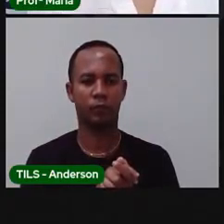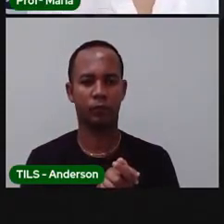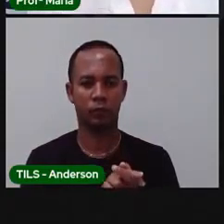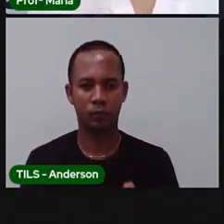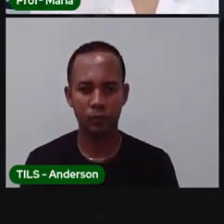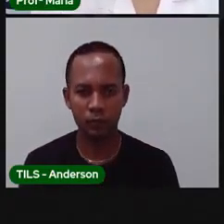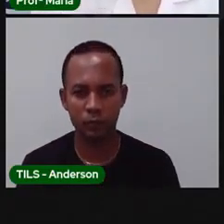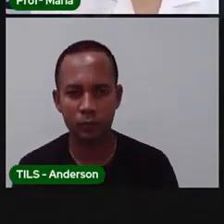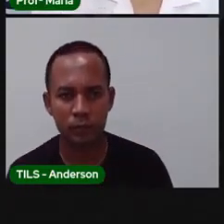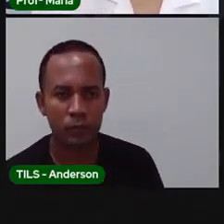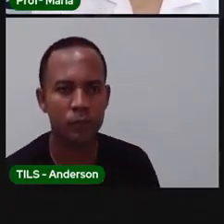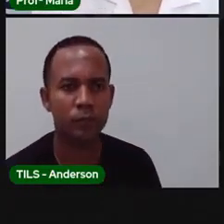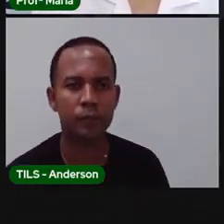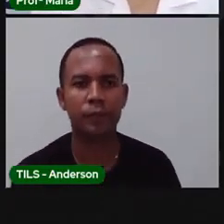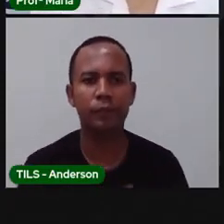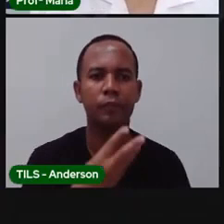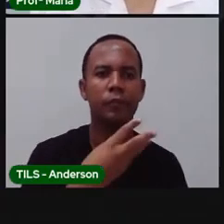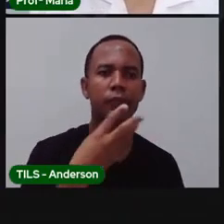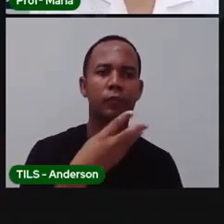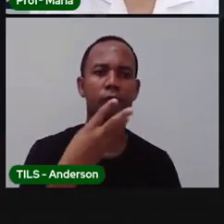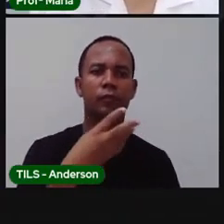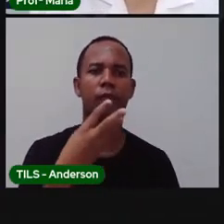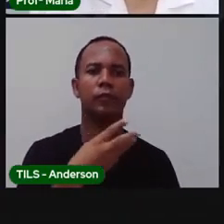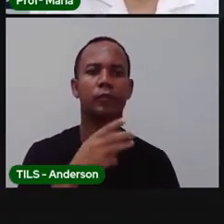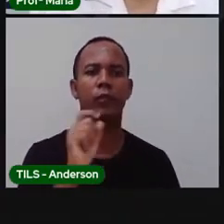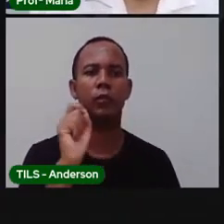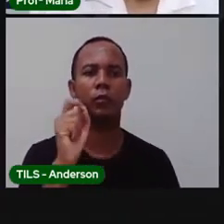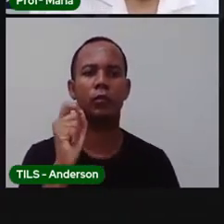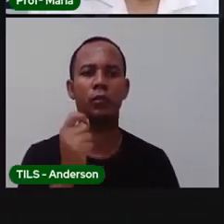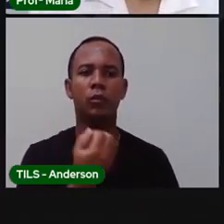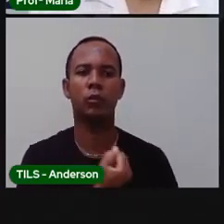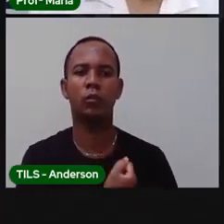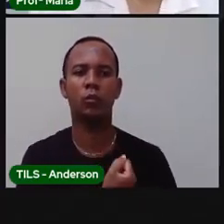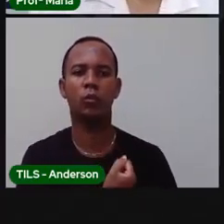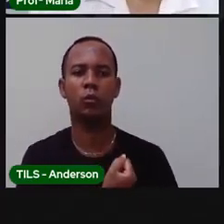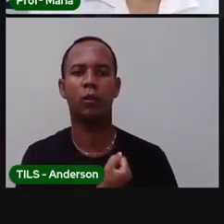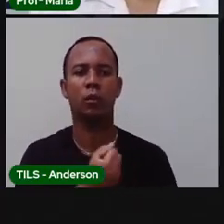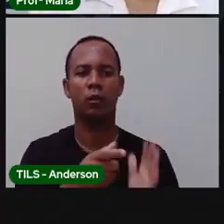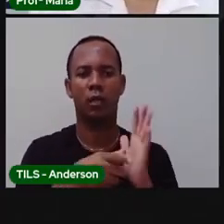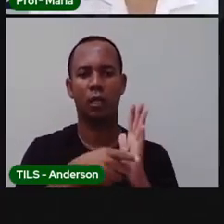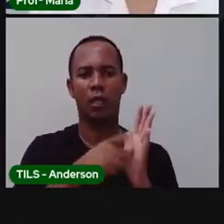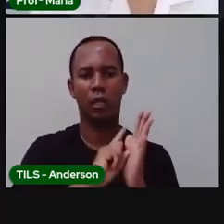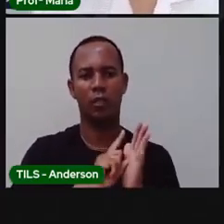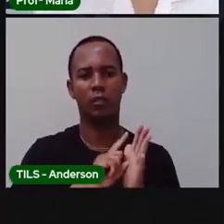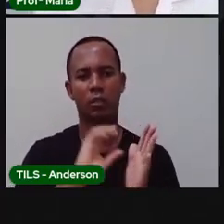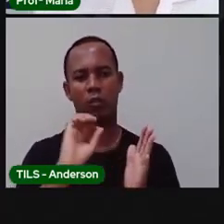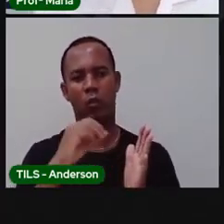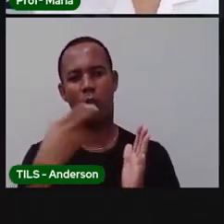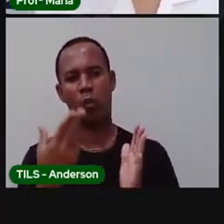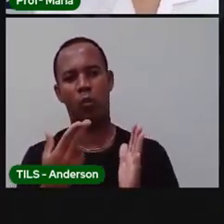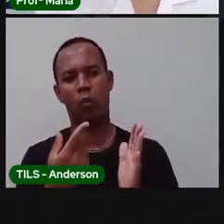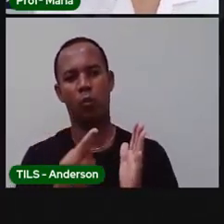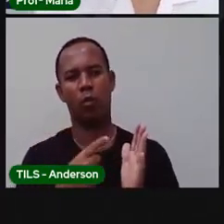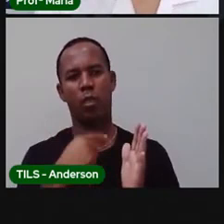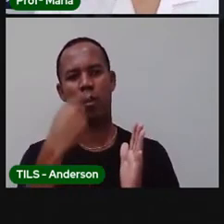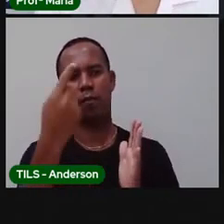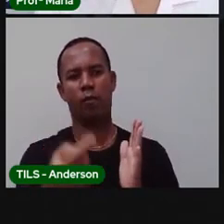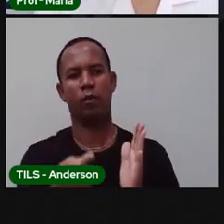Pronto. Descubra o segredo de cada sequência e complete com os números que estão faltando.